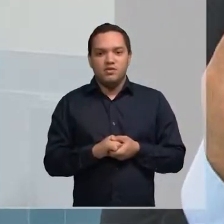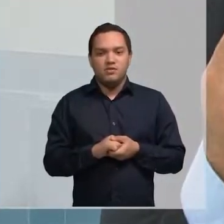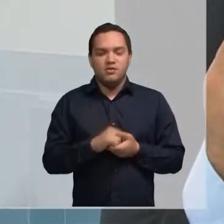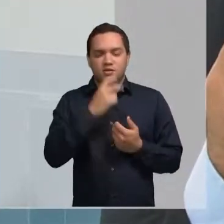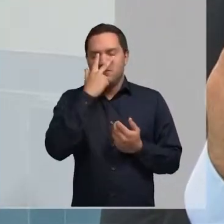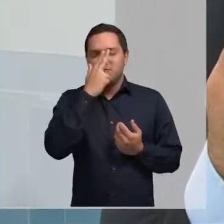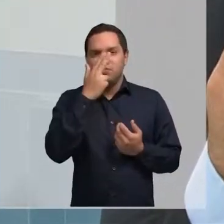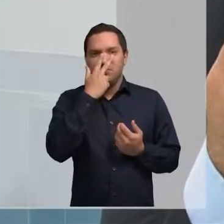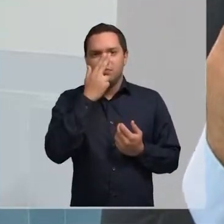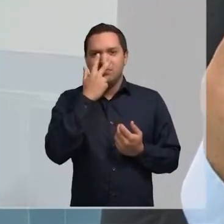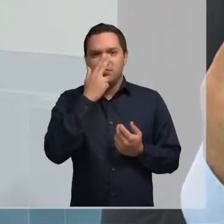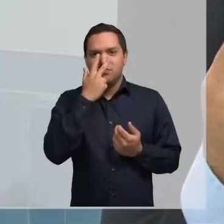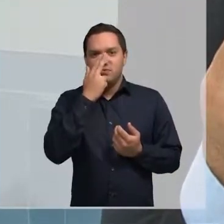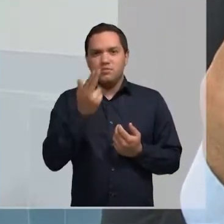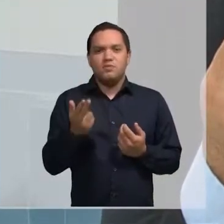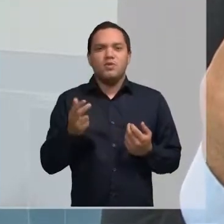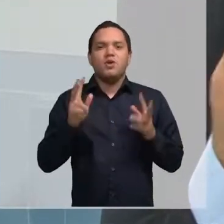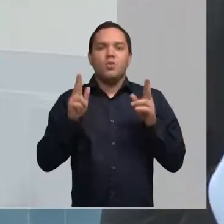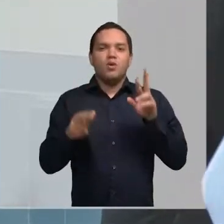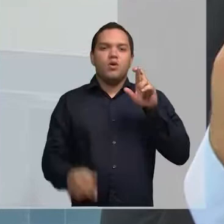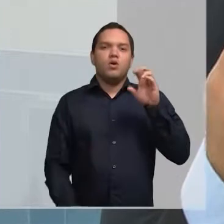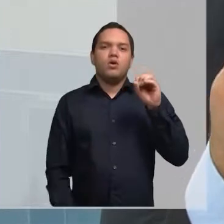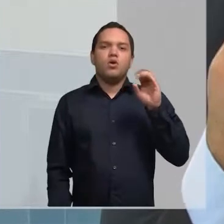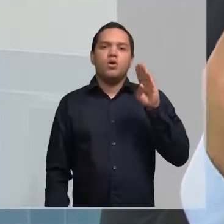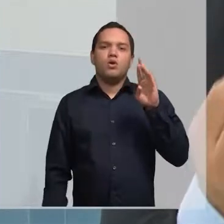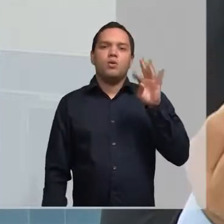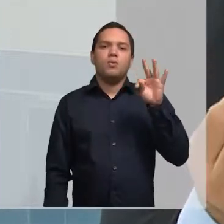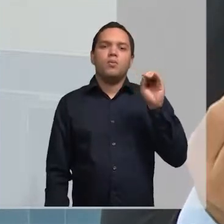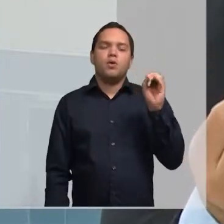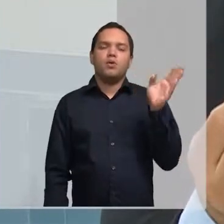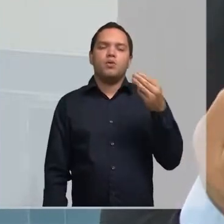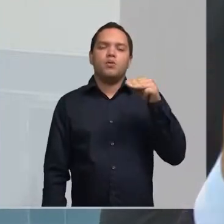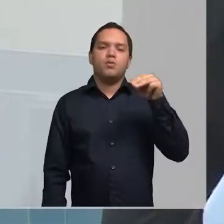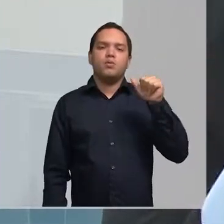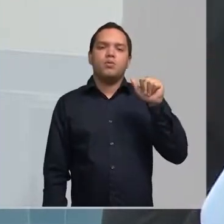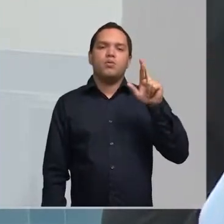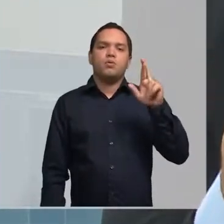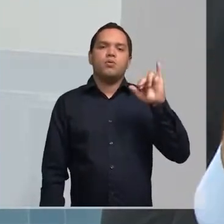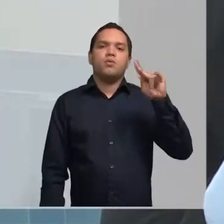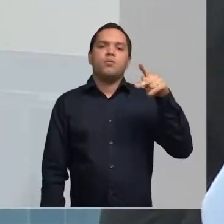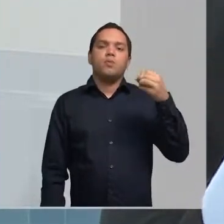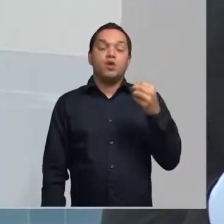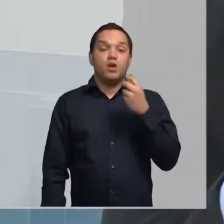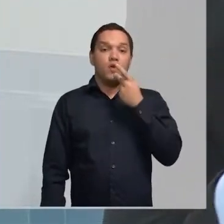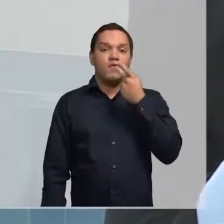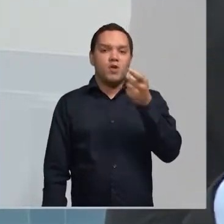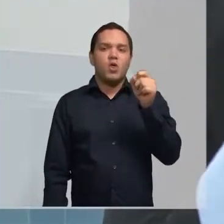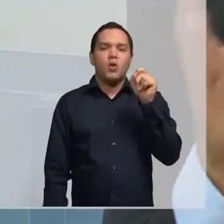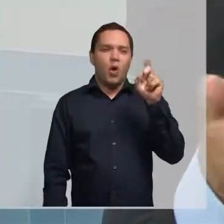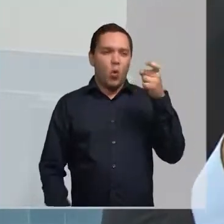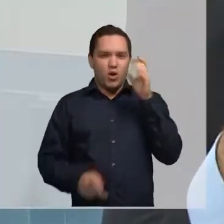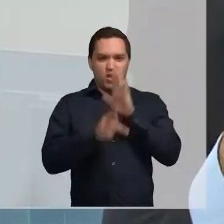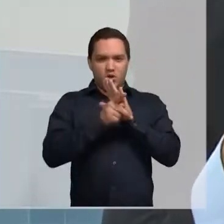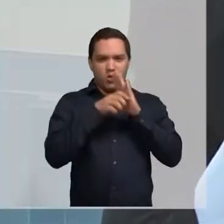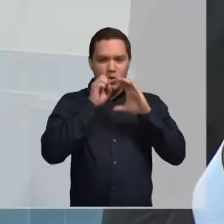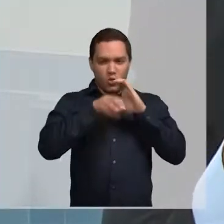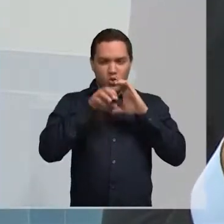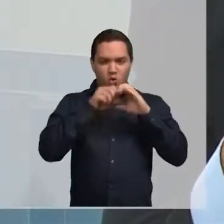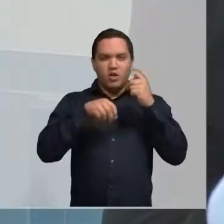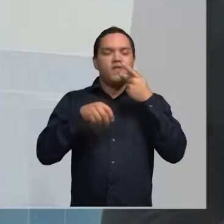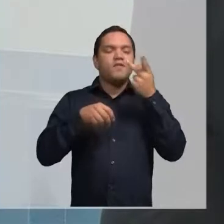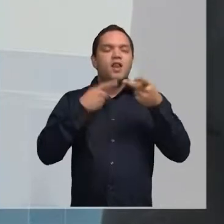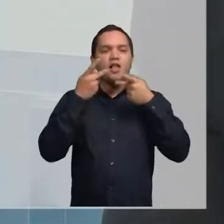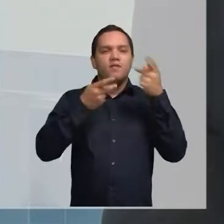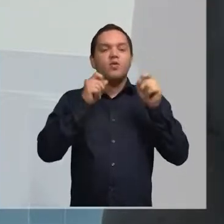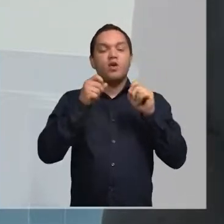palavras do Roberto Marinho, em 7 de outubro de 65, quando o Roberto Marinho dizia, só resumir para você, que